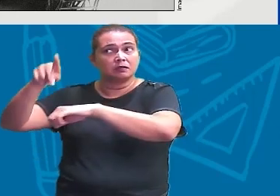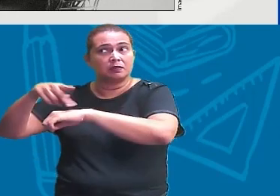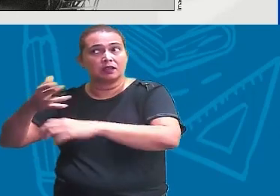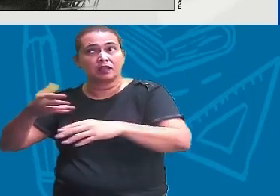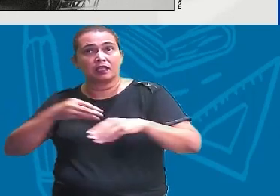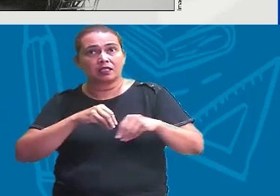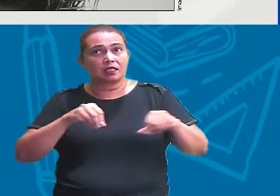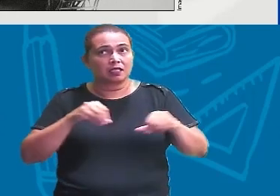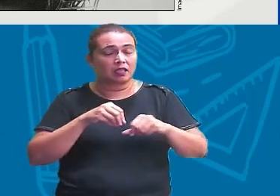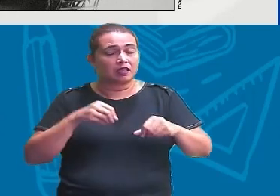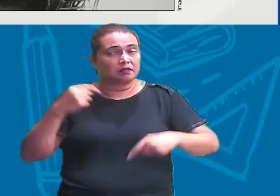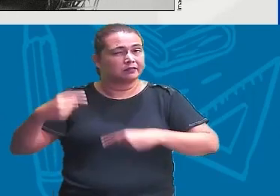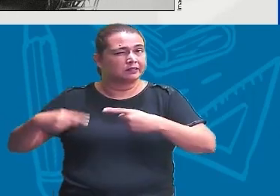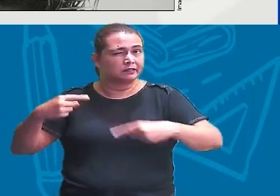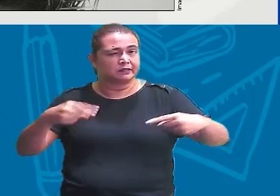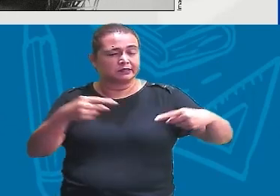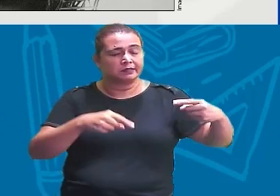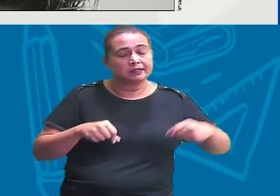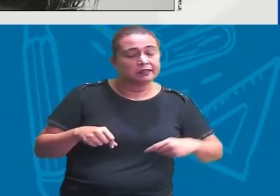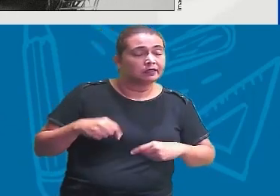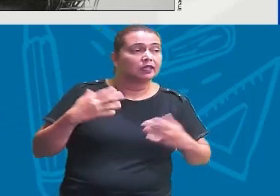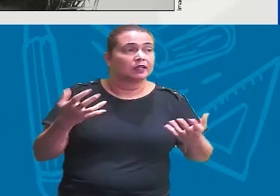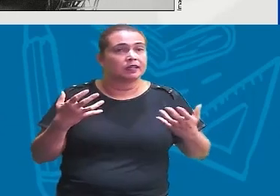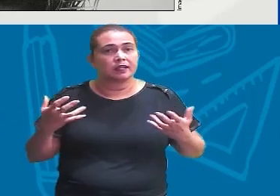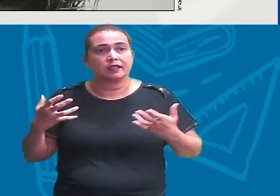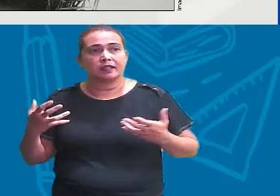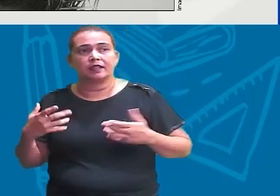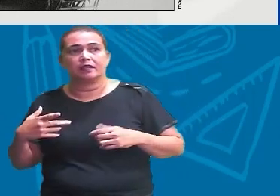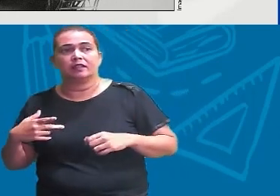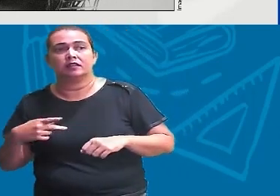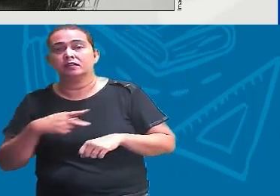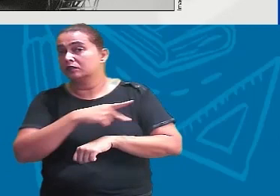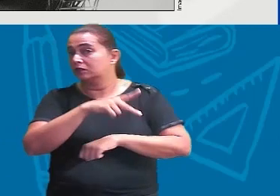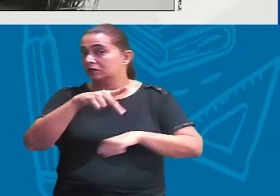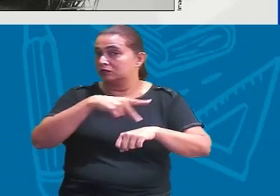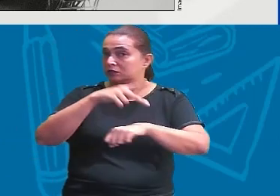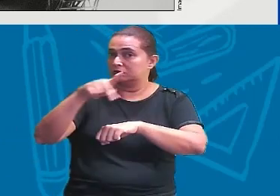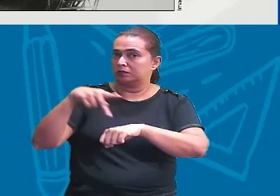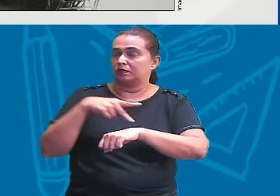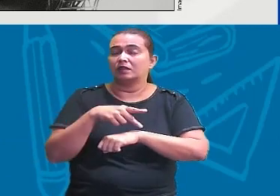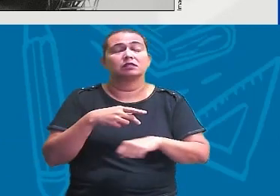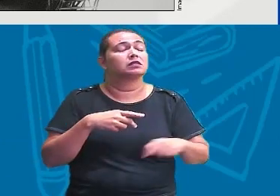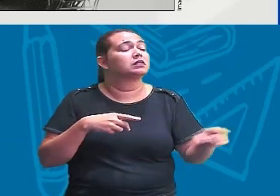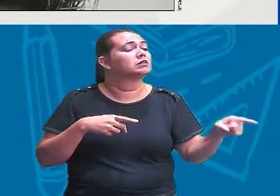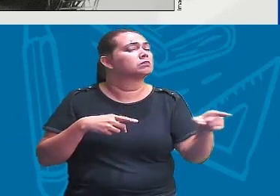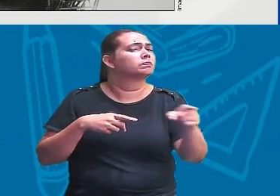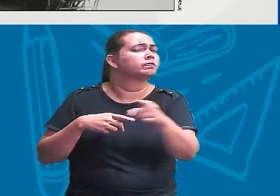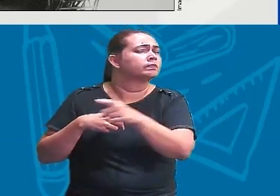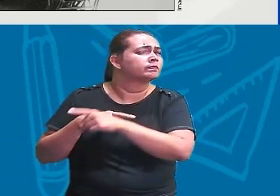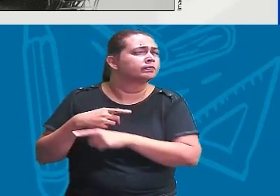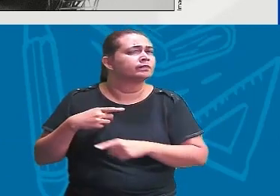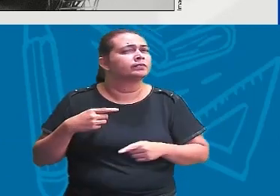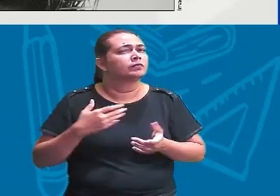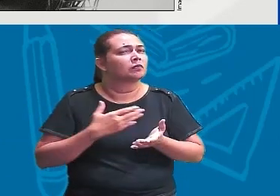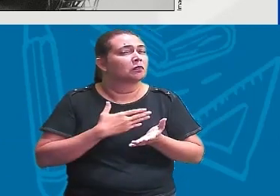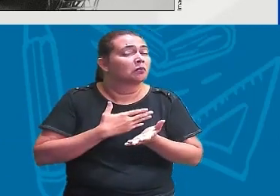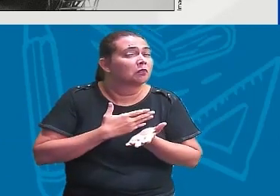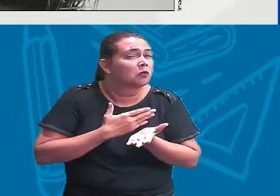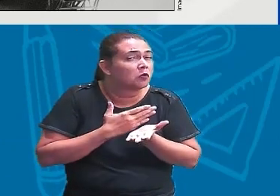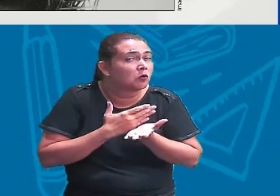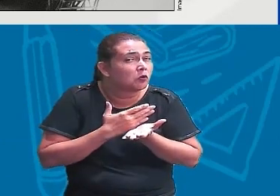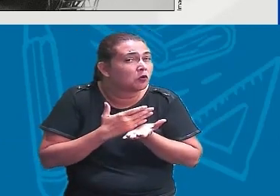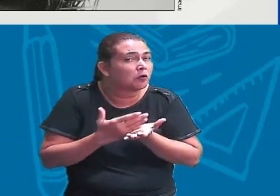Vamos lembrar também que esses países eles já estavam começando a perceber que um conflito estava